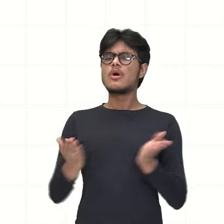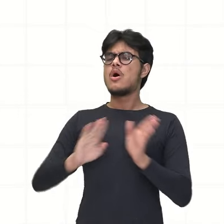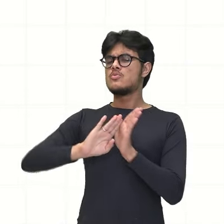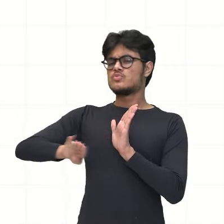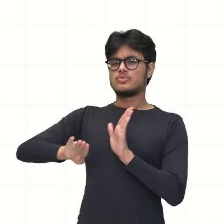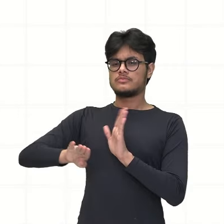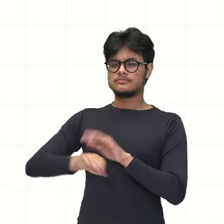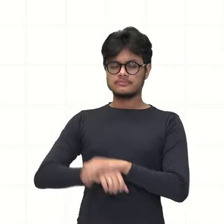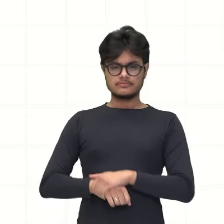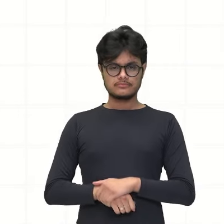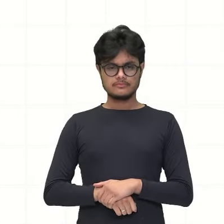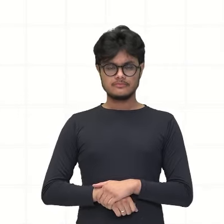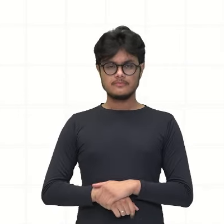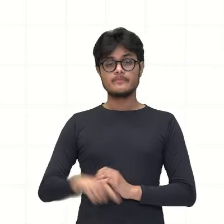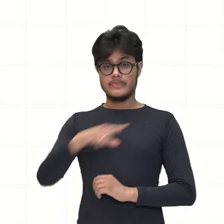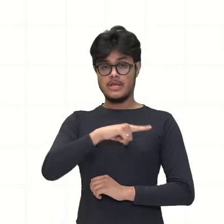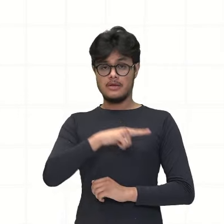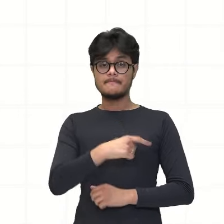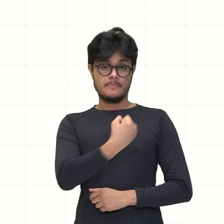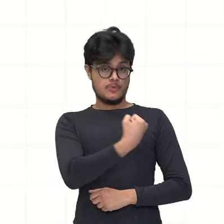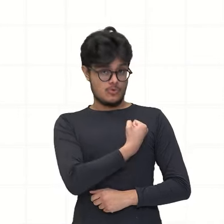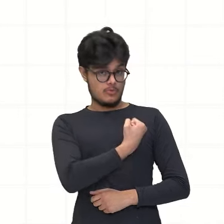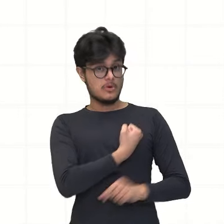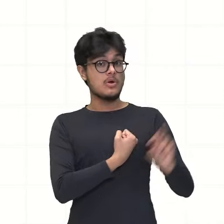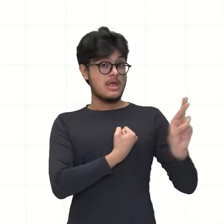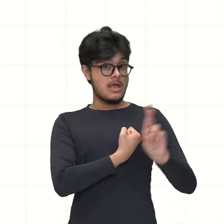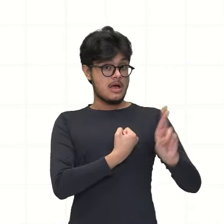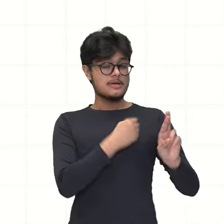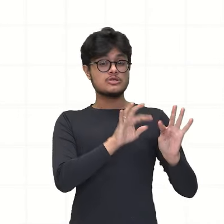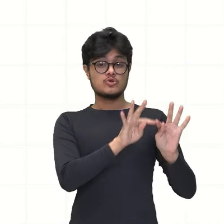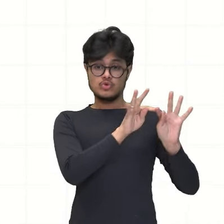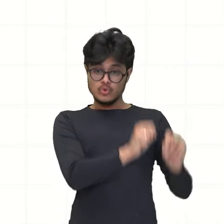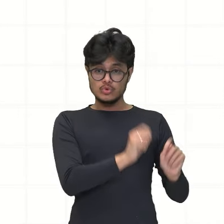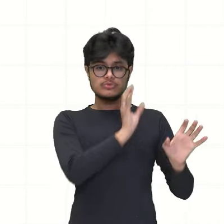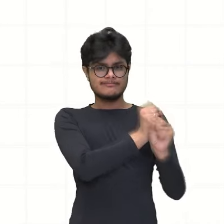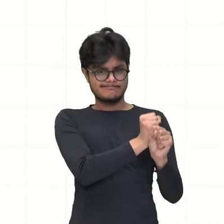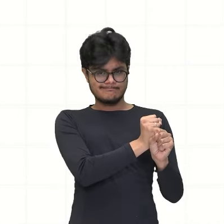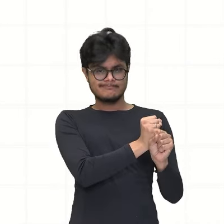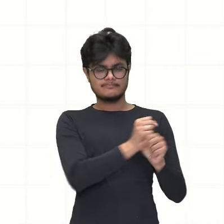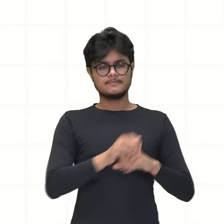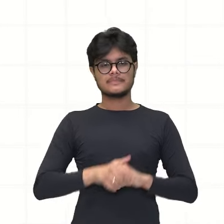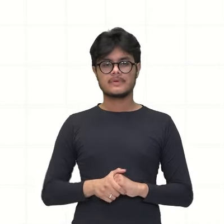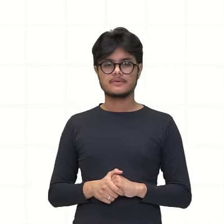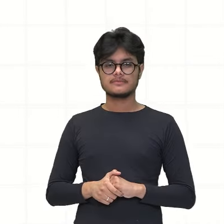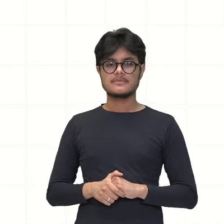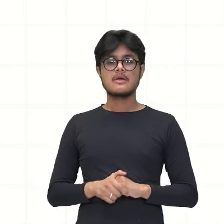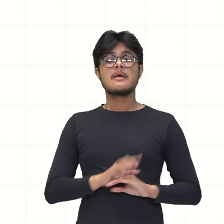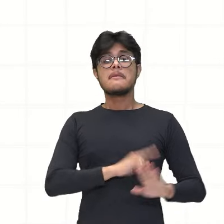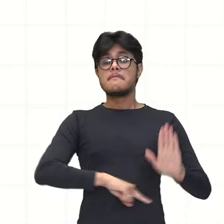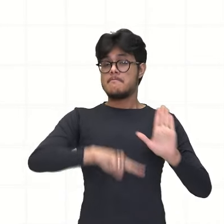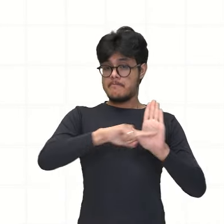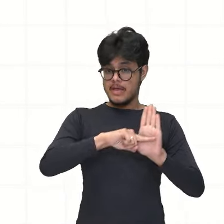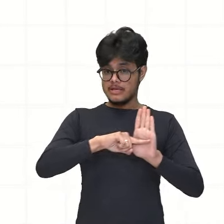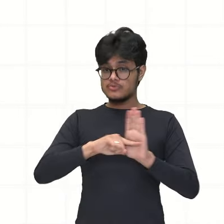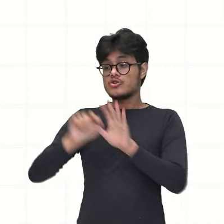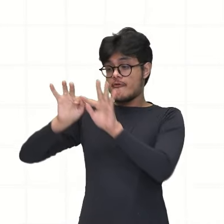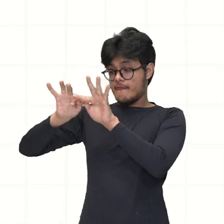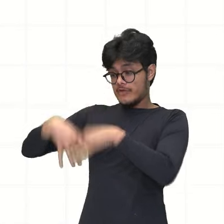Então, vou pegar o valor total, o preço original, menos o preço com